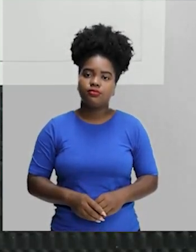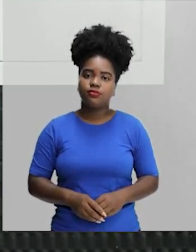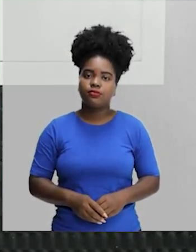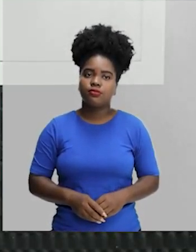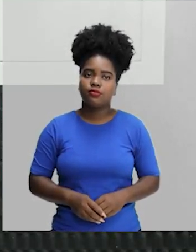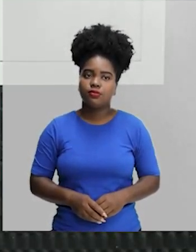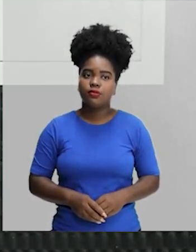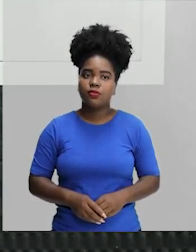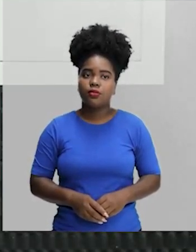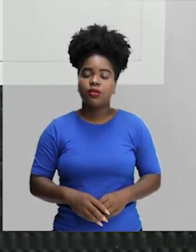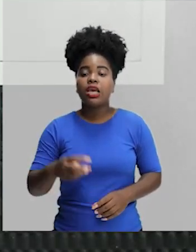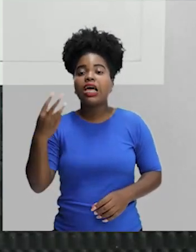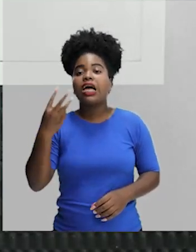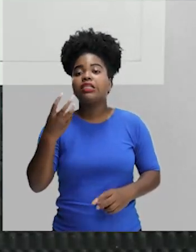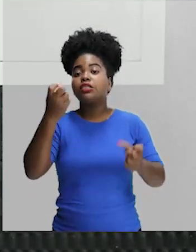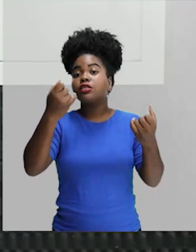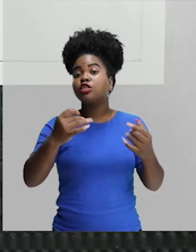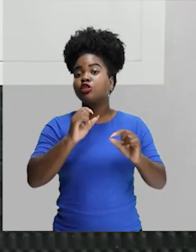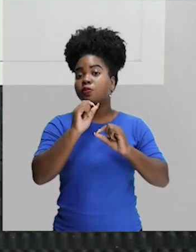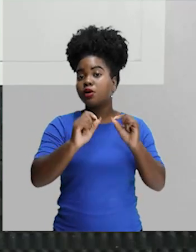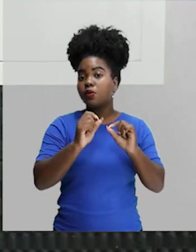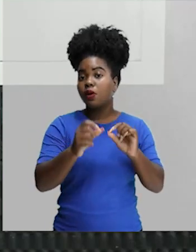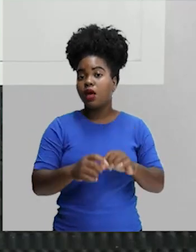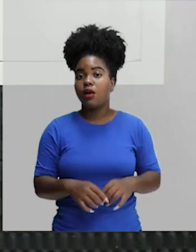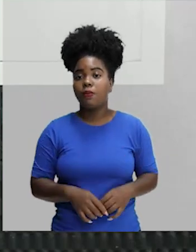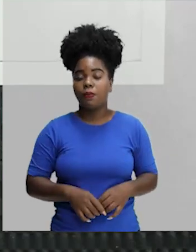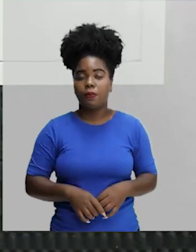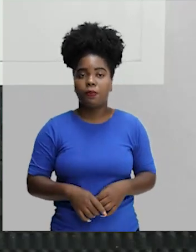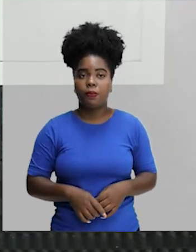Olha só, o que diz a terceira questão aí?